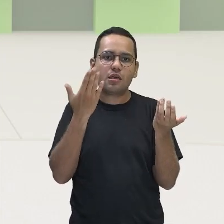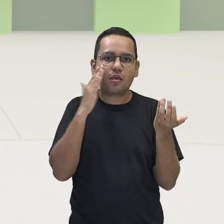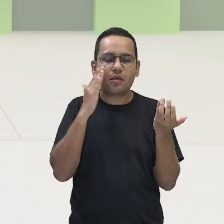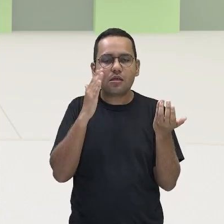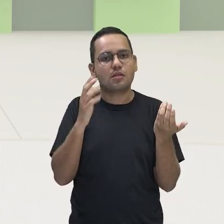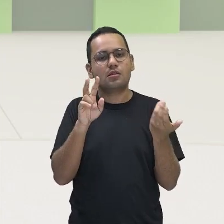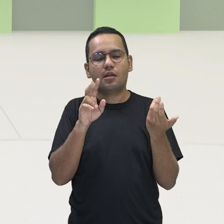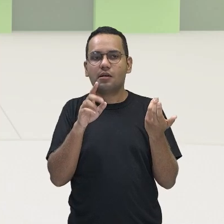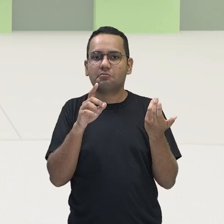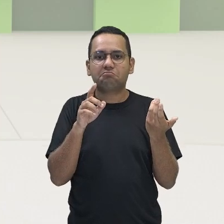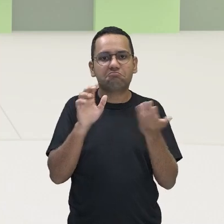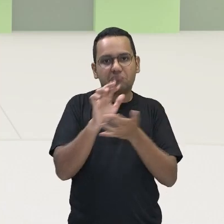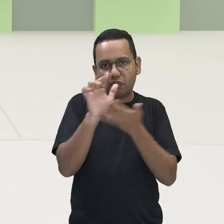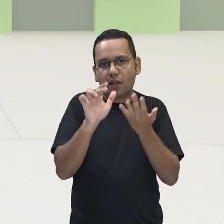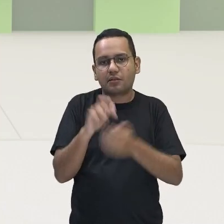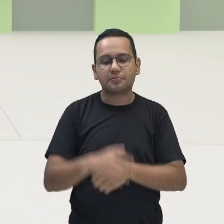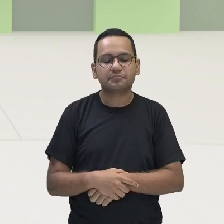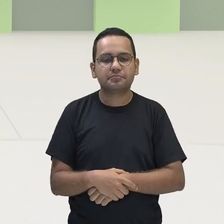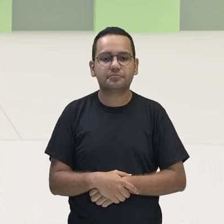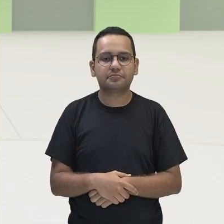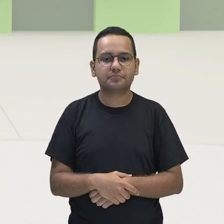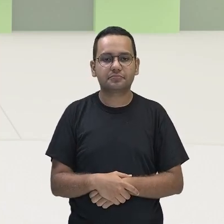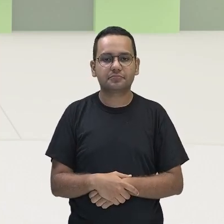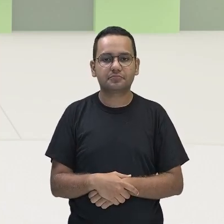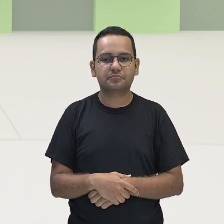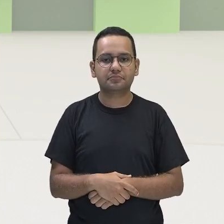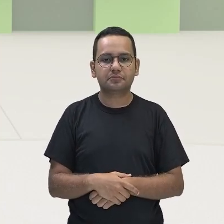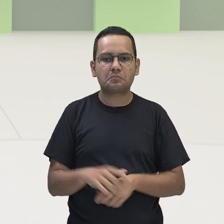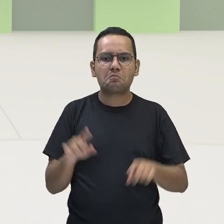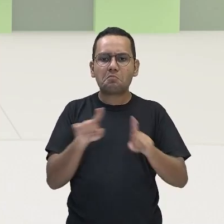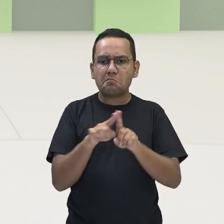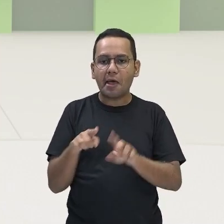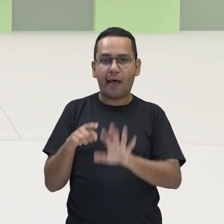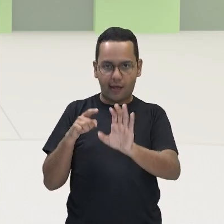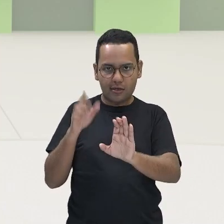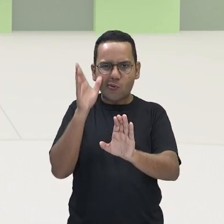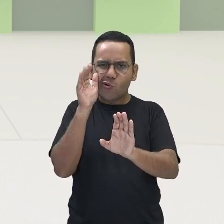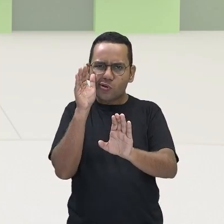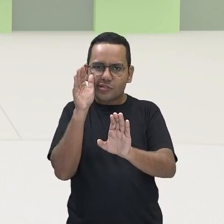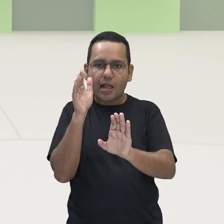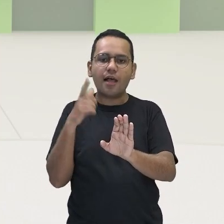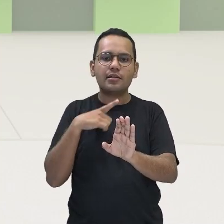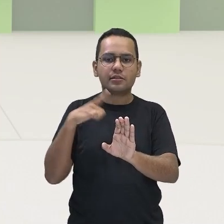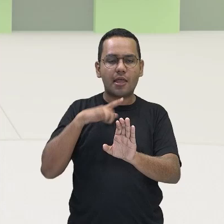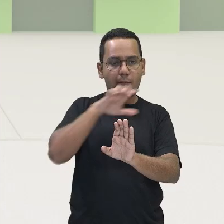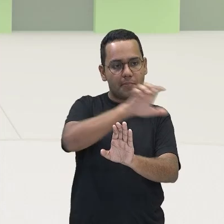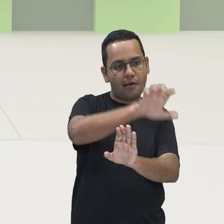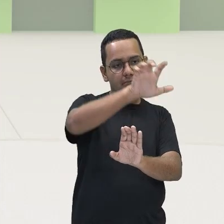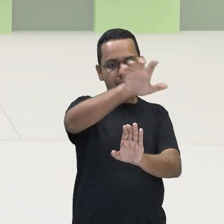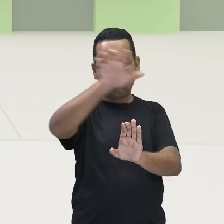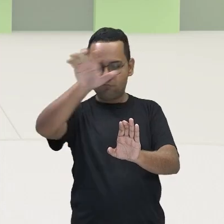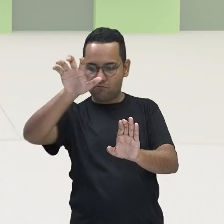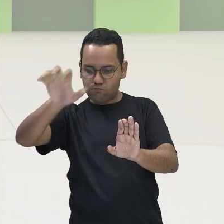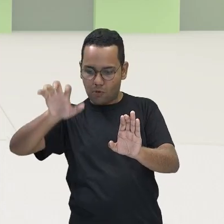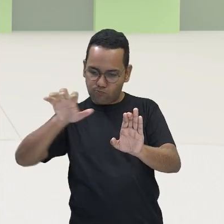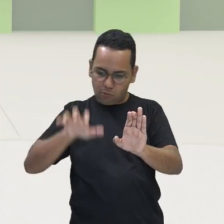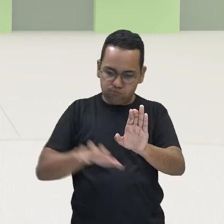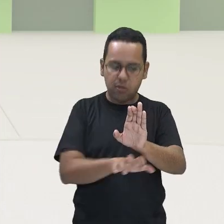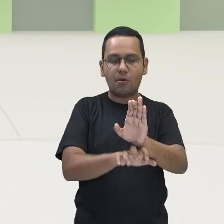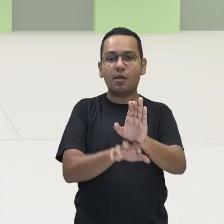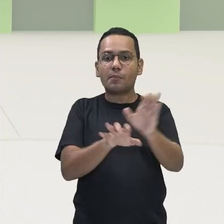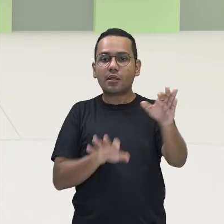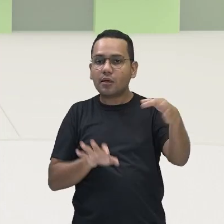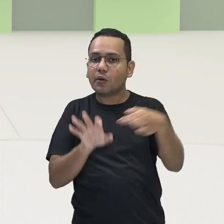vai acontecer. E ele é rodeado aqui de vários processos, várias etapas